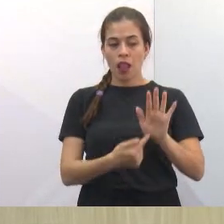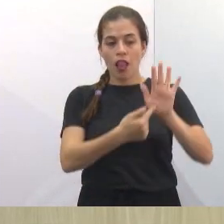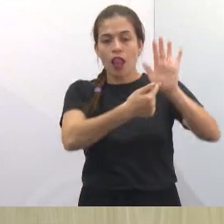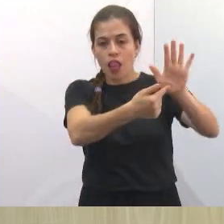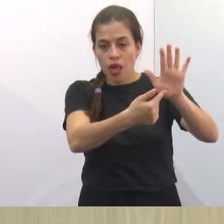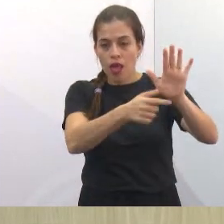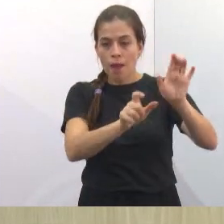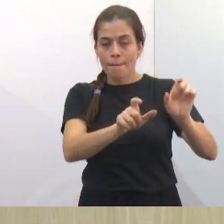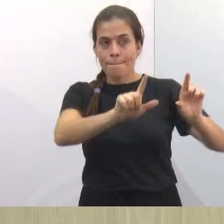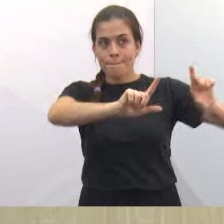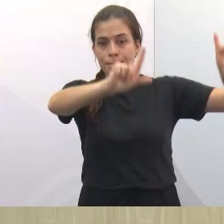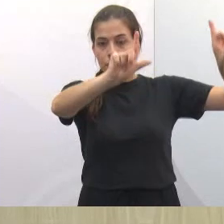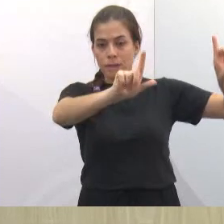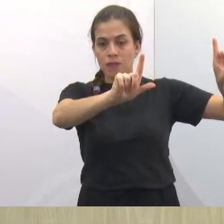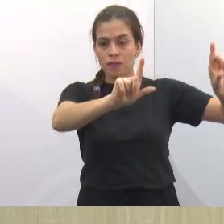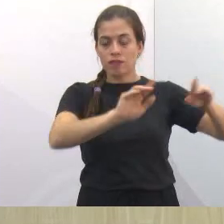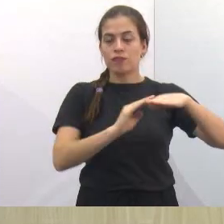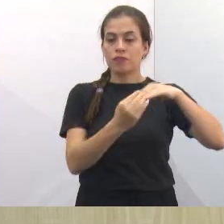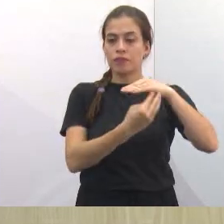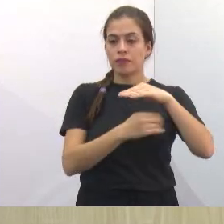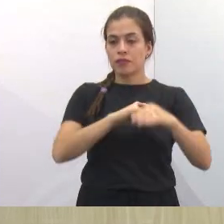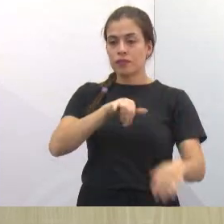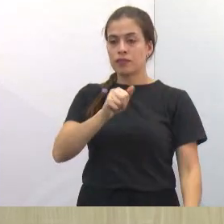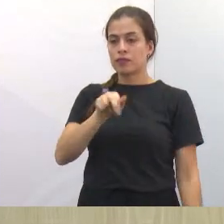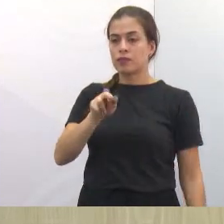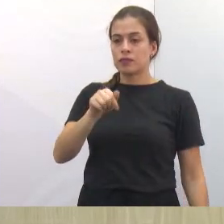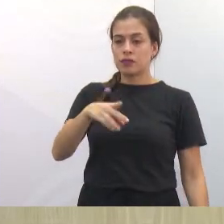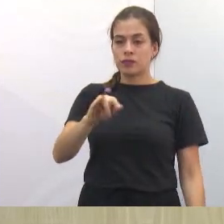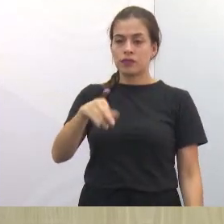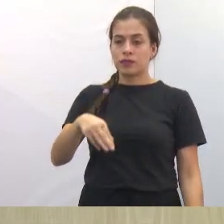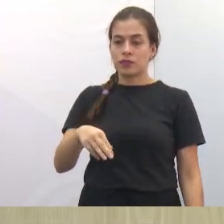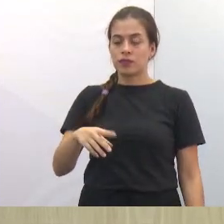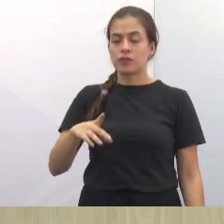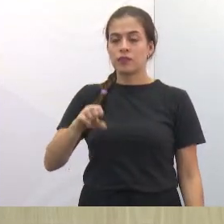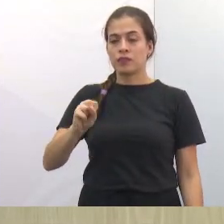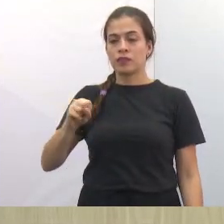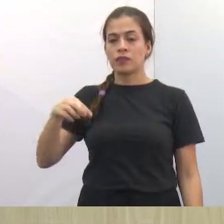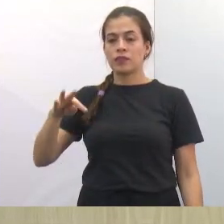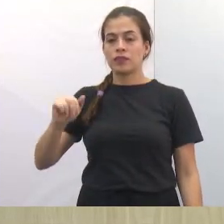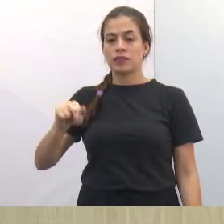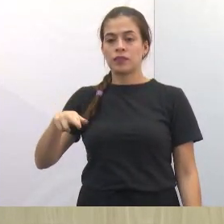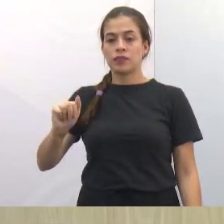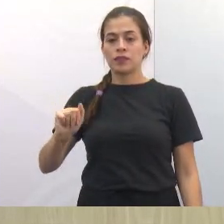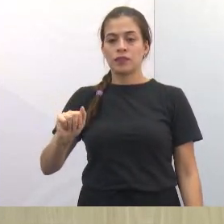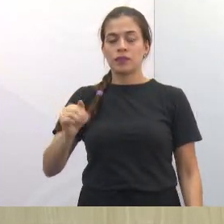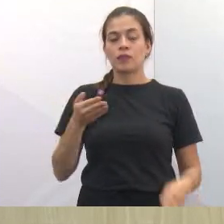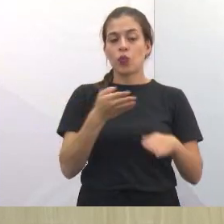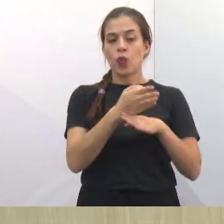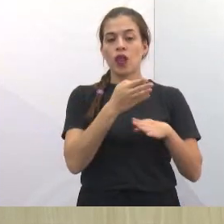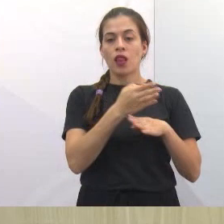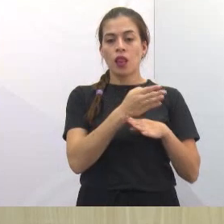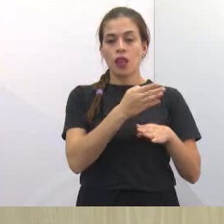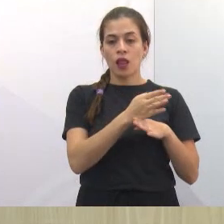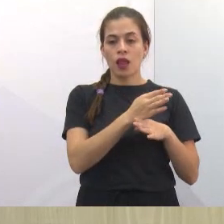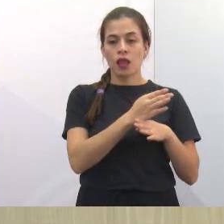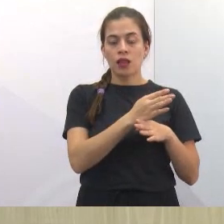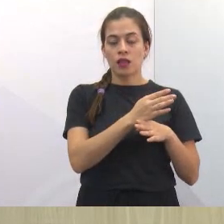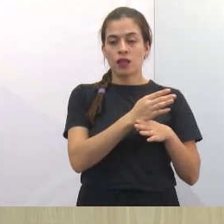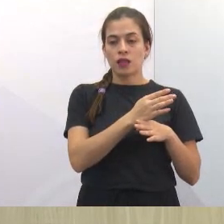identificativa do Jardim Santana na rodovia Dom Pedro I, no acesso à Estrada de